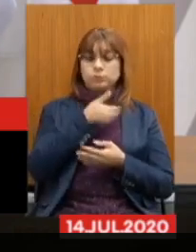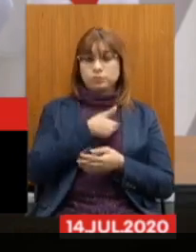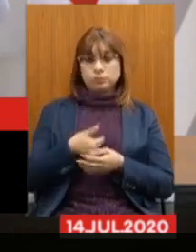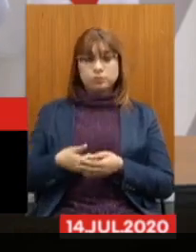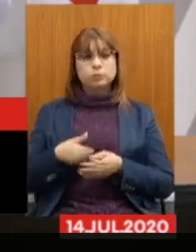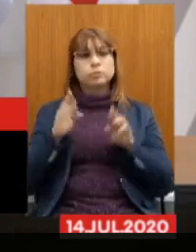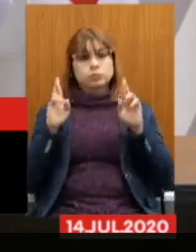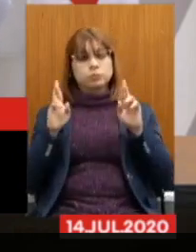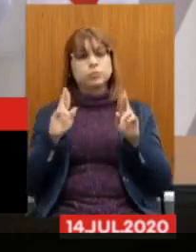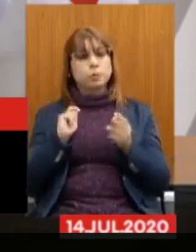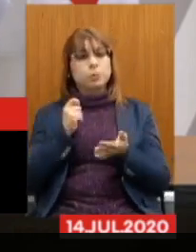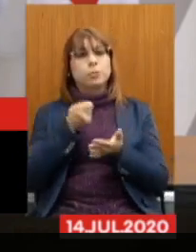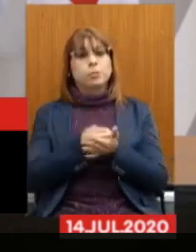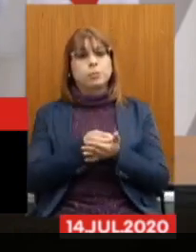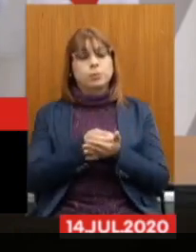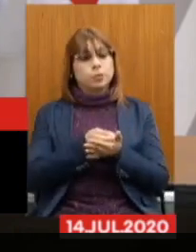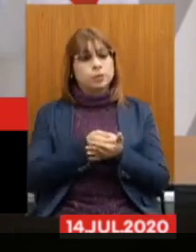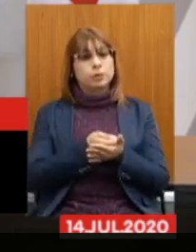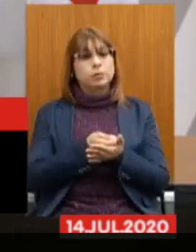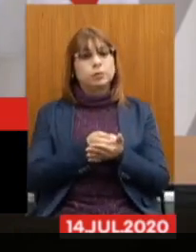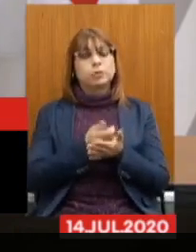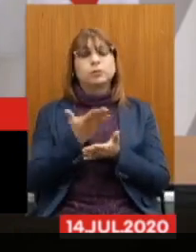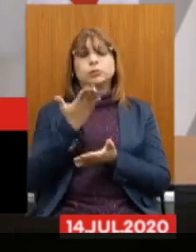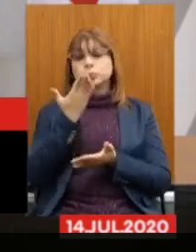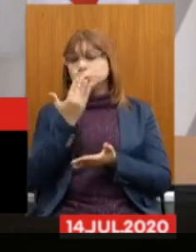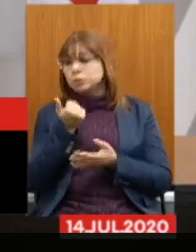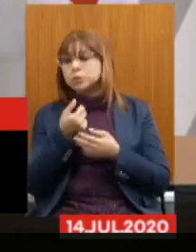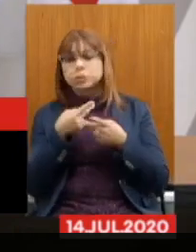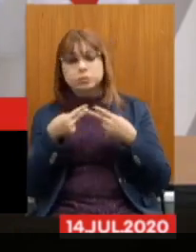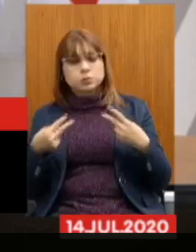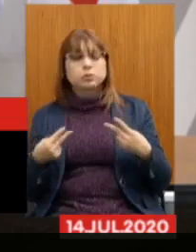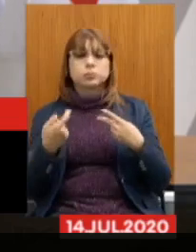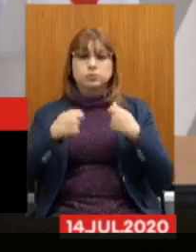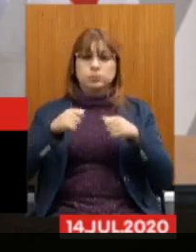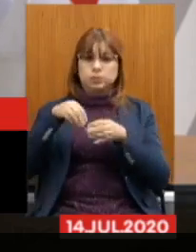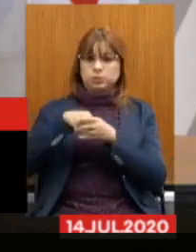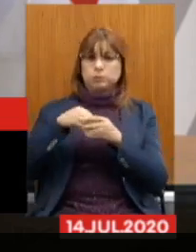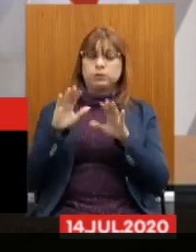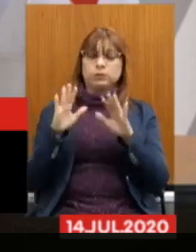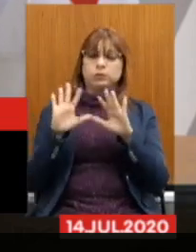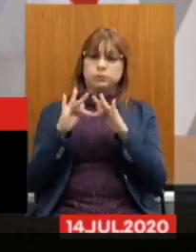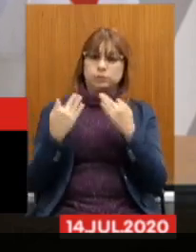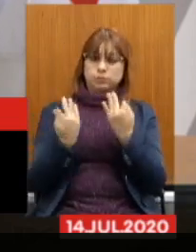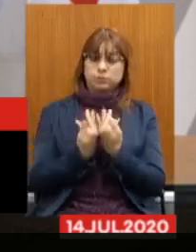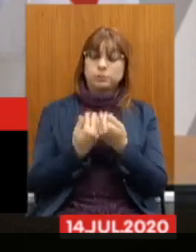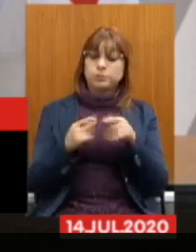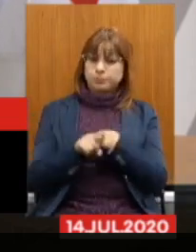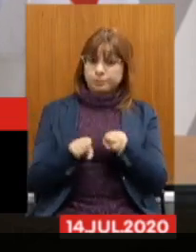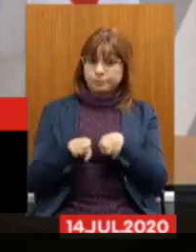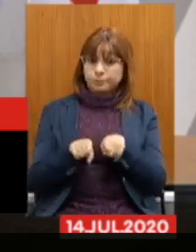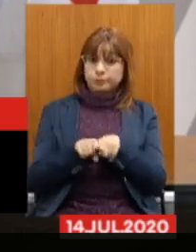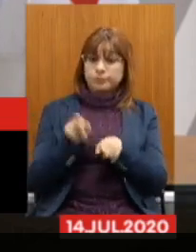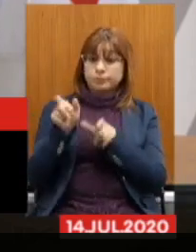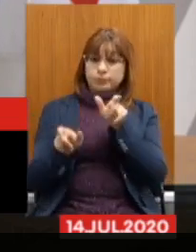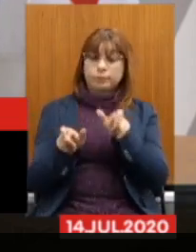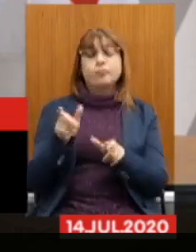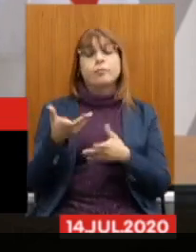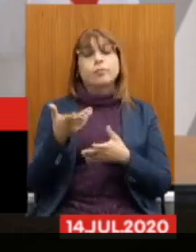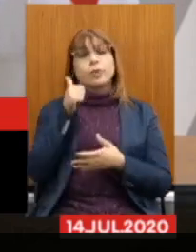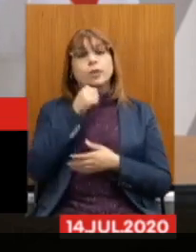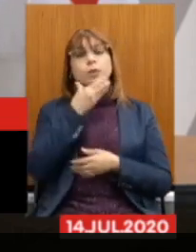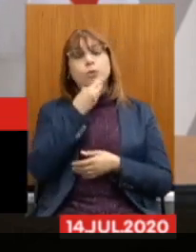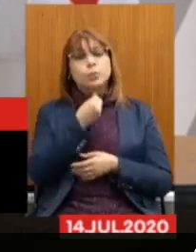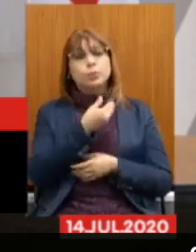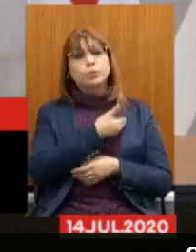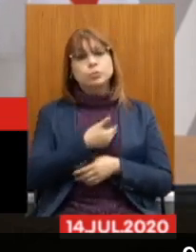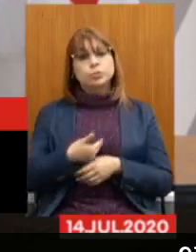a única fonte de renda para pagar o seu sustento e de seus familiares. E grande parte desses provedores são servidores e servidoras